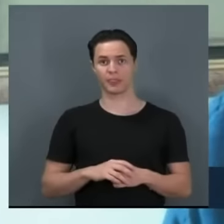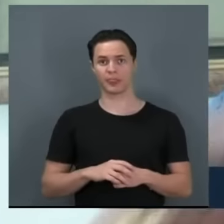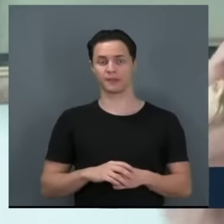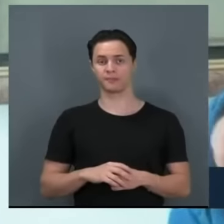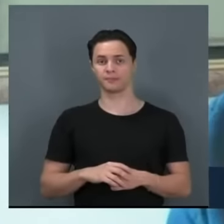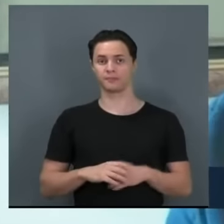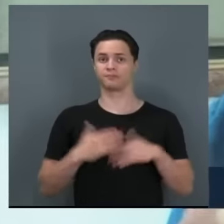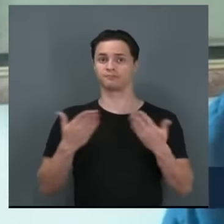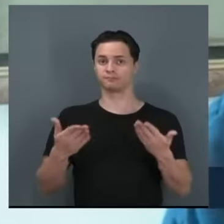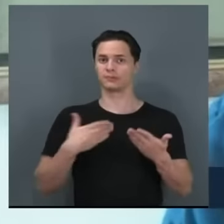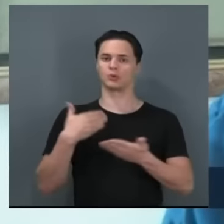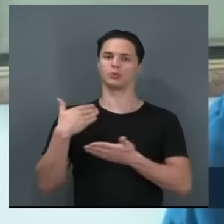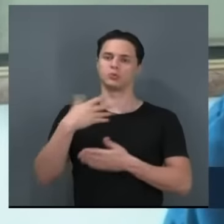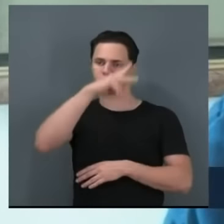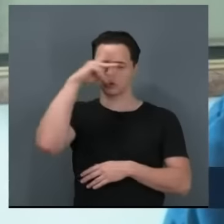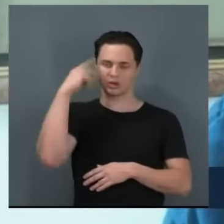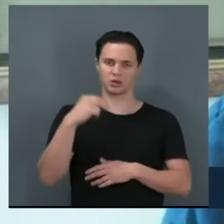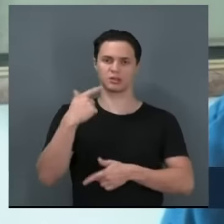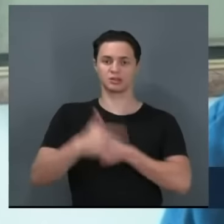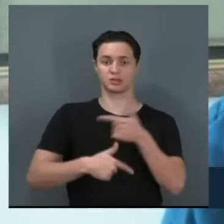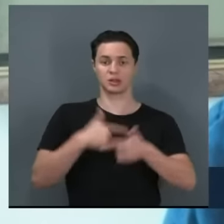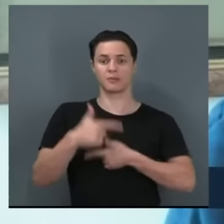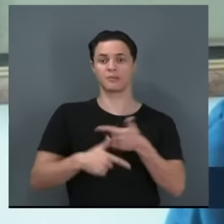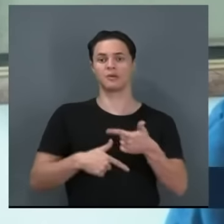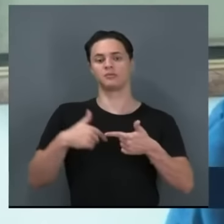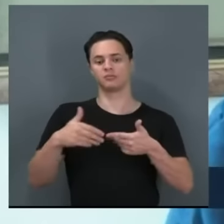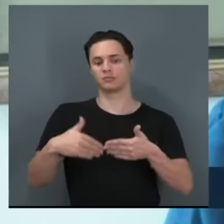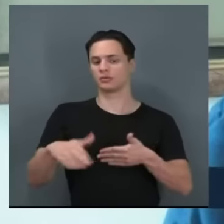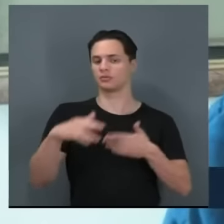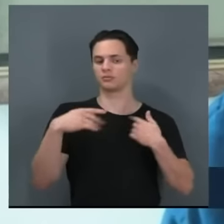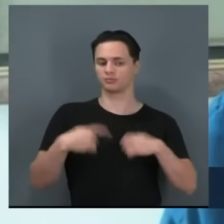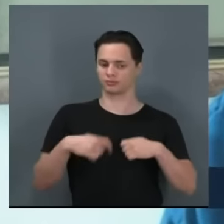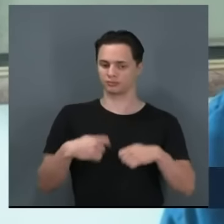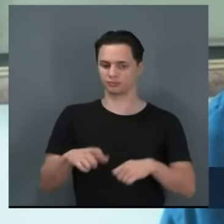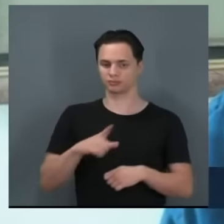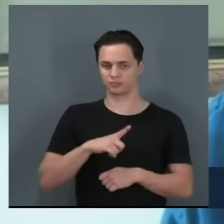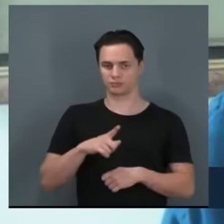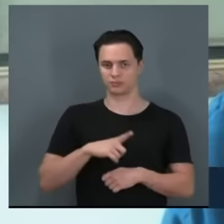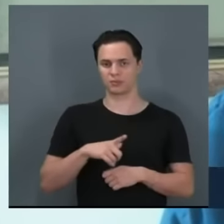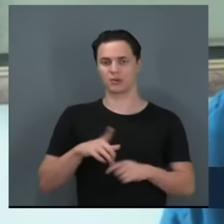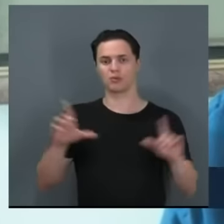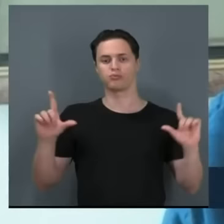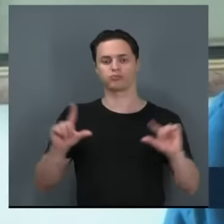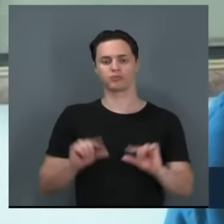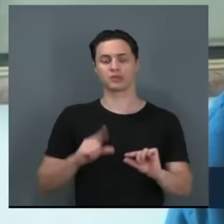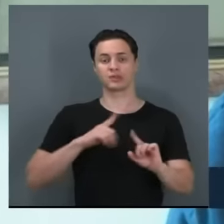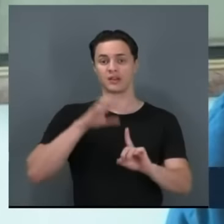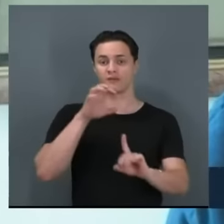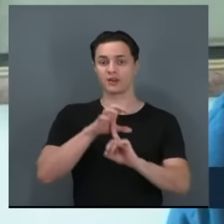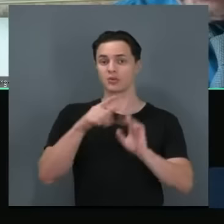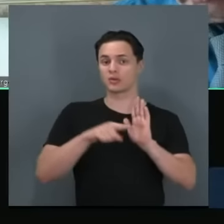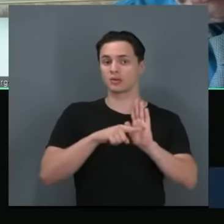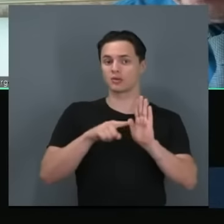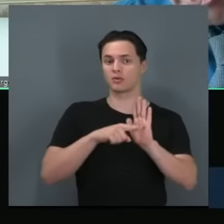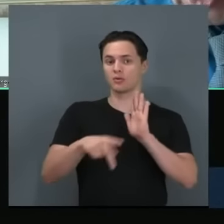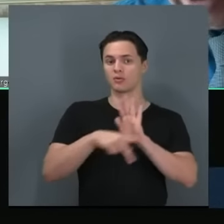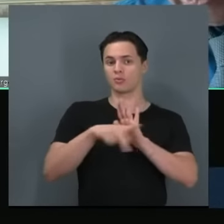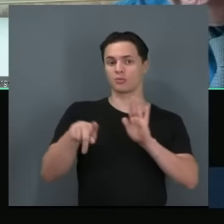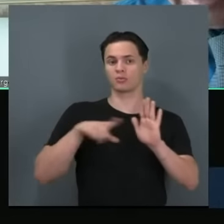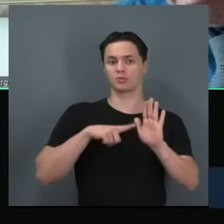Há muito trabalho pela frente, presidente Vital do Rego, e mitigar o efeito negativo dos